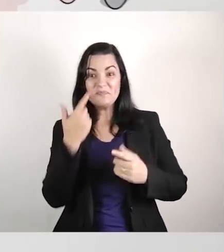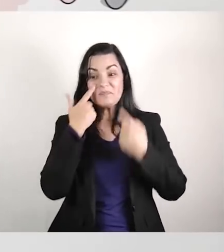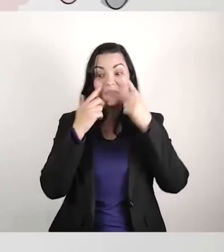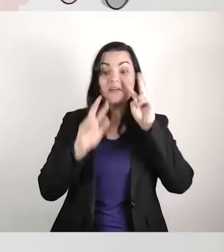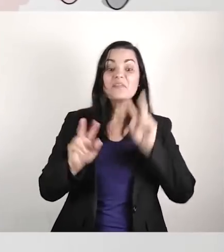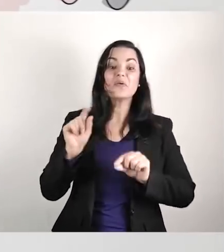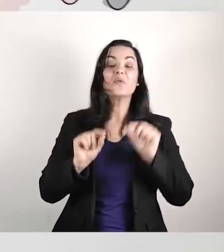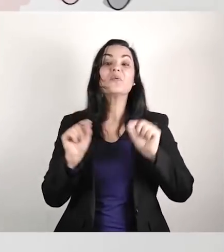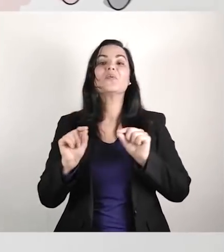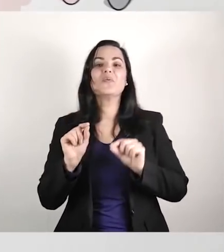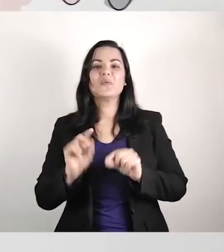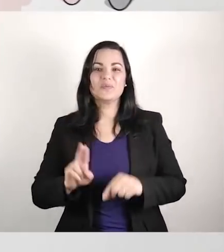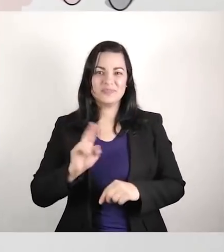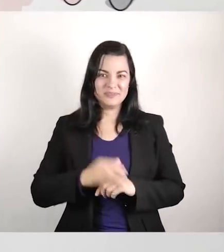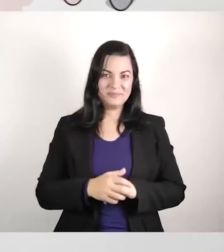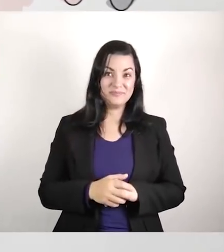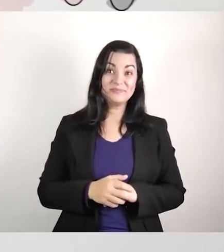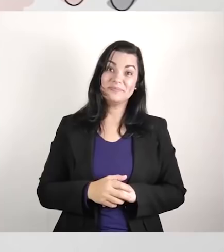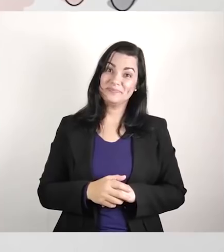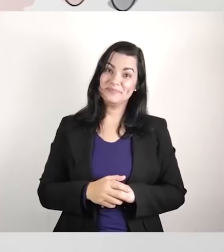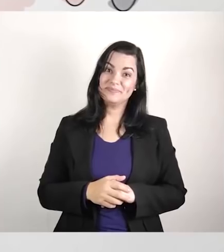que vocês vão utilizar para isso.